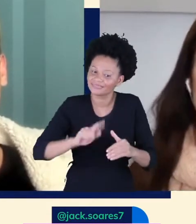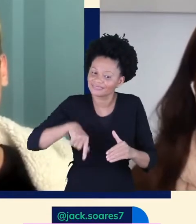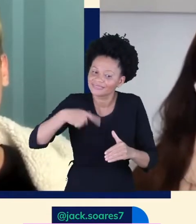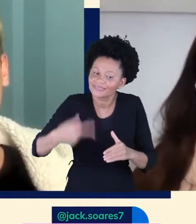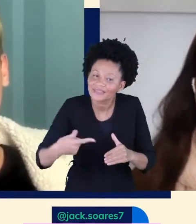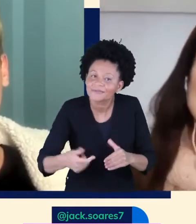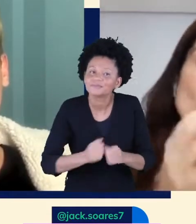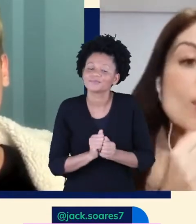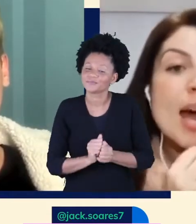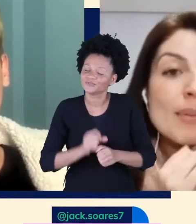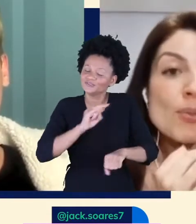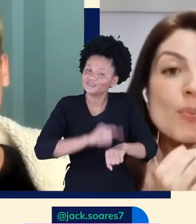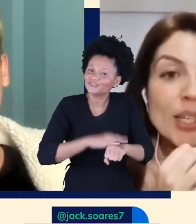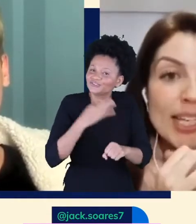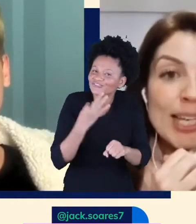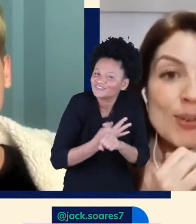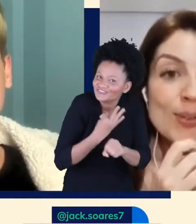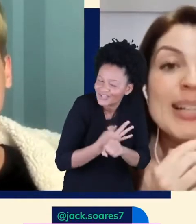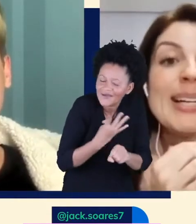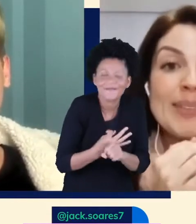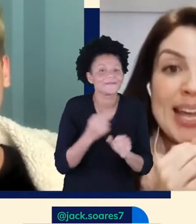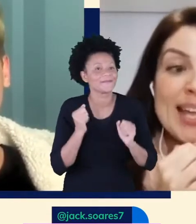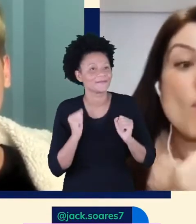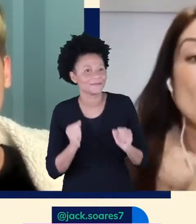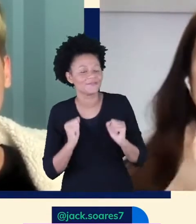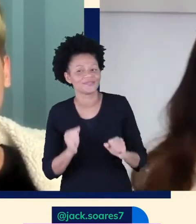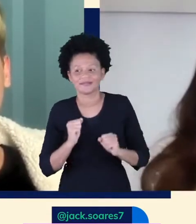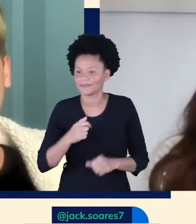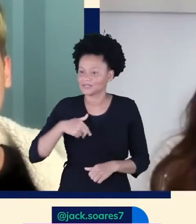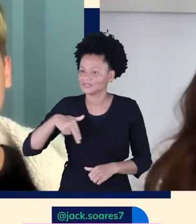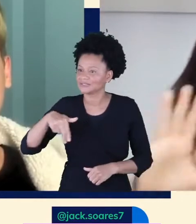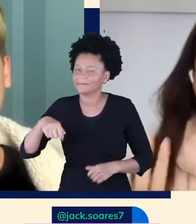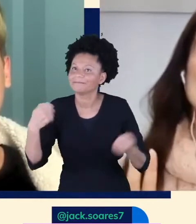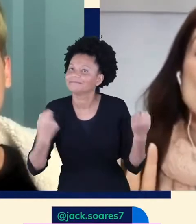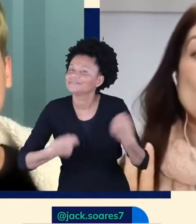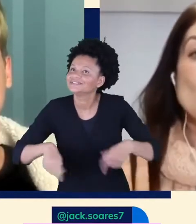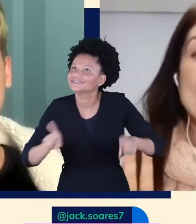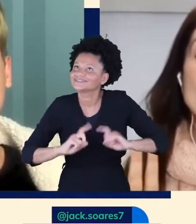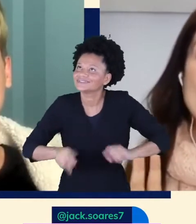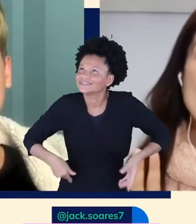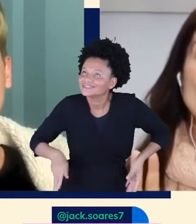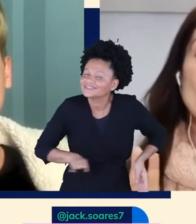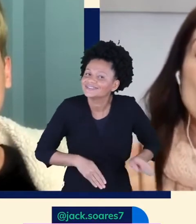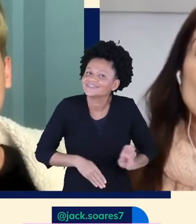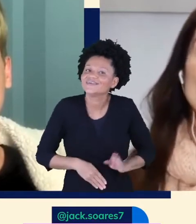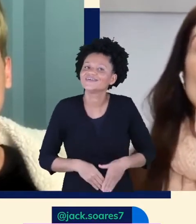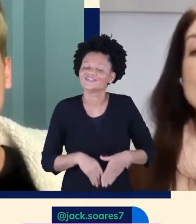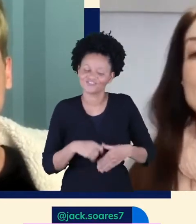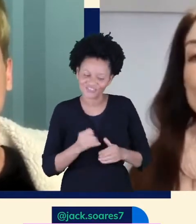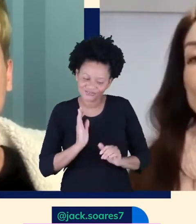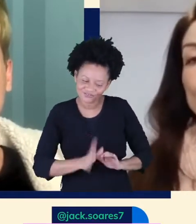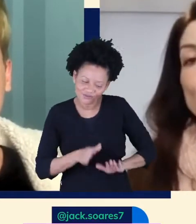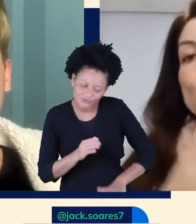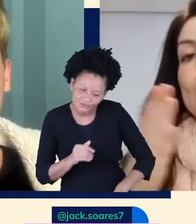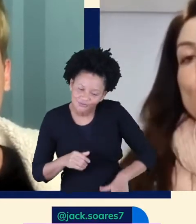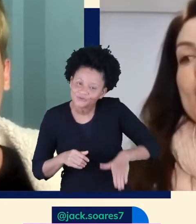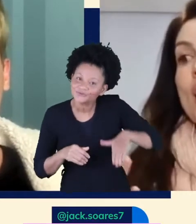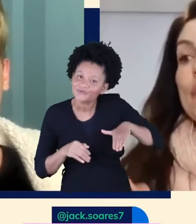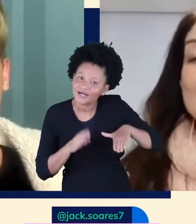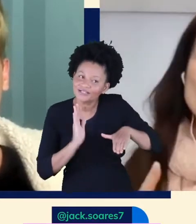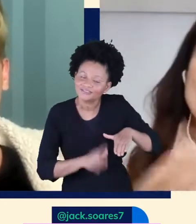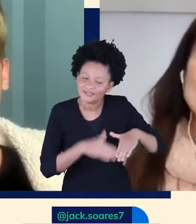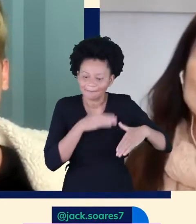xixi depois. Eu posso segurar mais um pouquinho, né? Eu posso ir lá e não preciso mais usar fralda, agora eu tô crescendo. Então, tudo